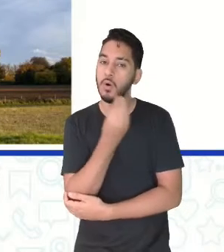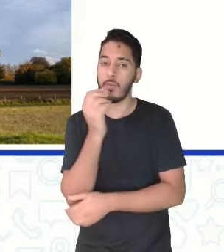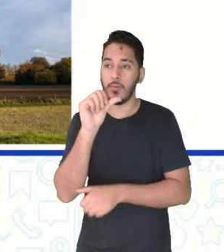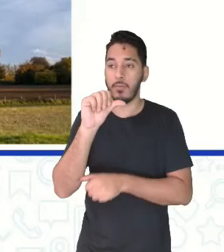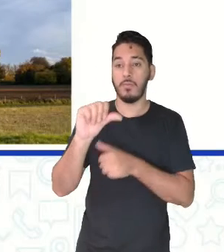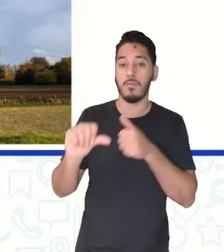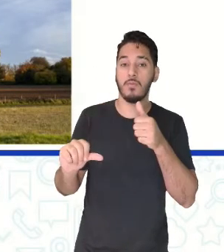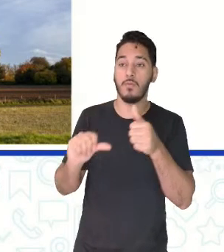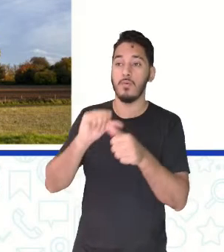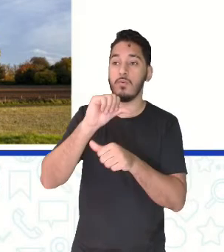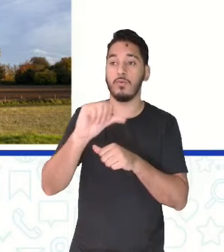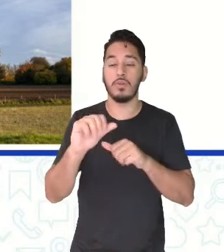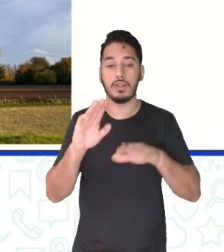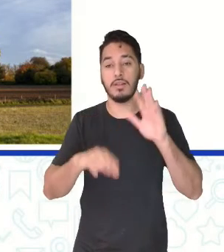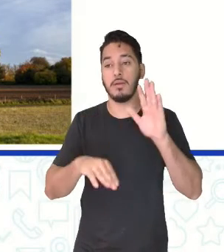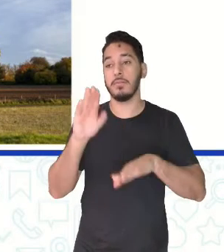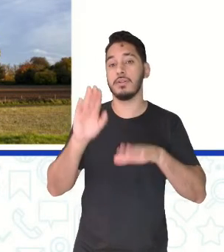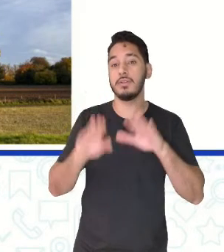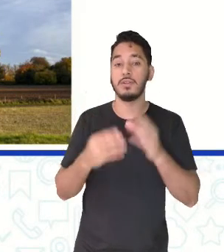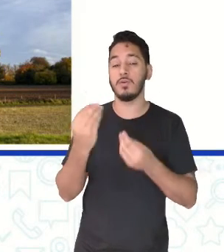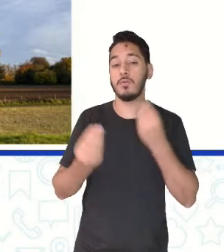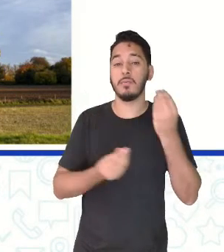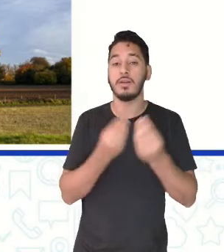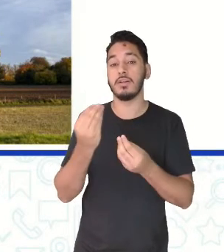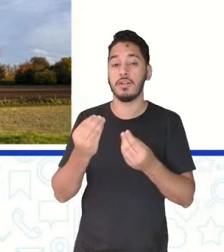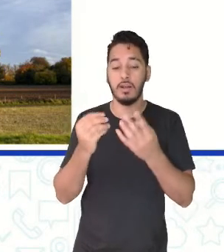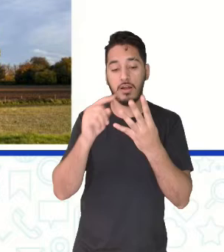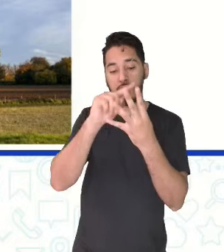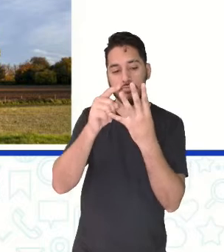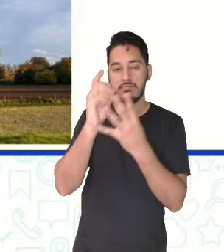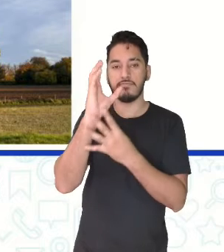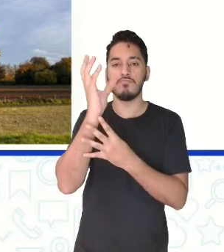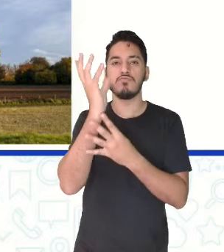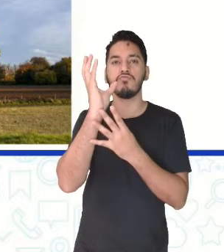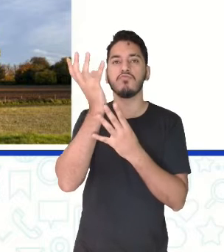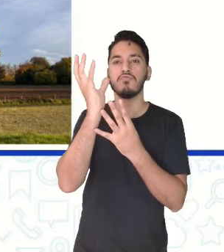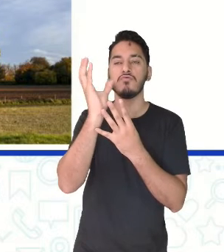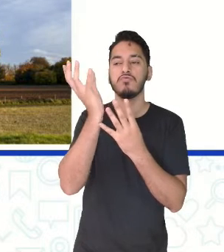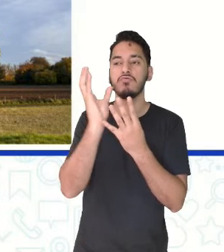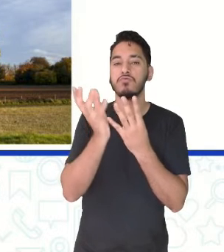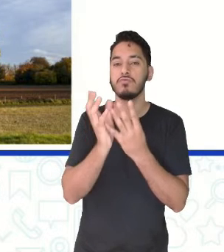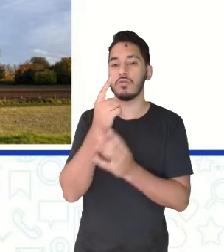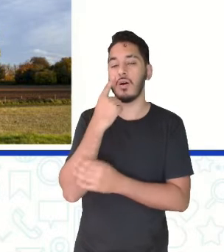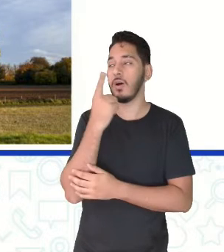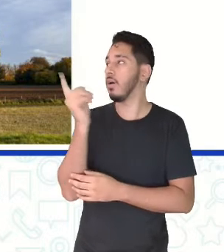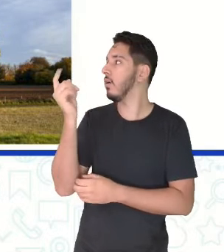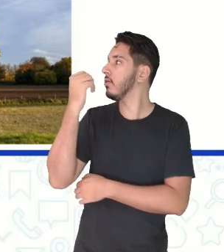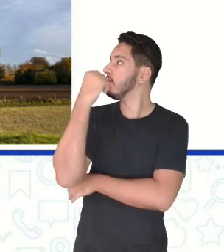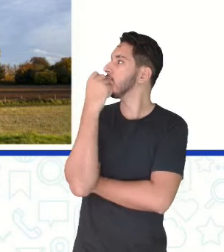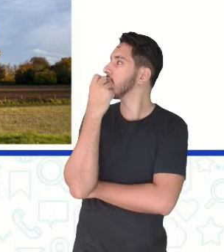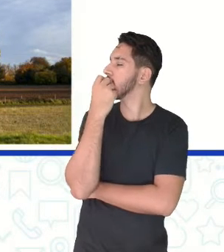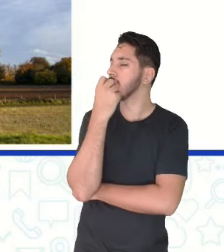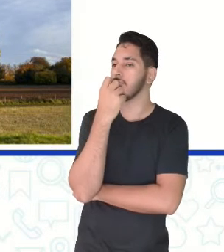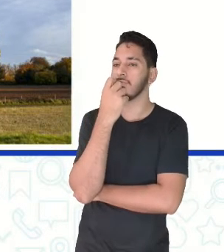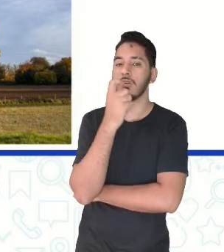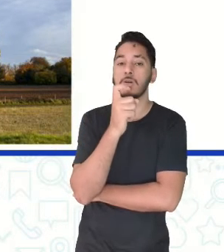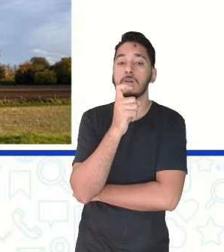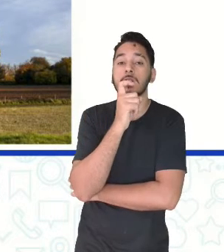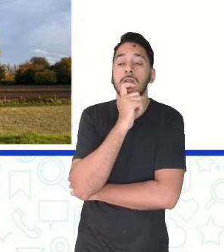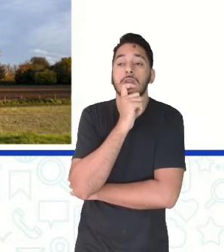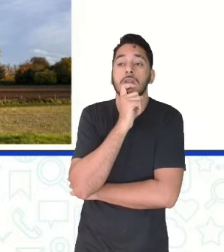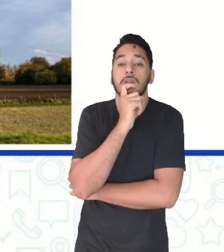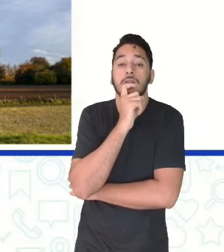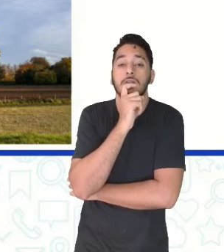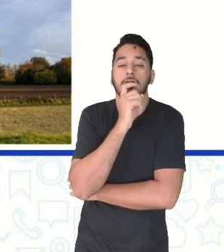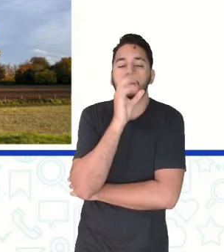mudar, a depender da estação do ano. Ó. Olha, quando a gente observa a imagem, por exemplo, no inverno,